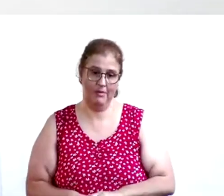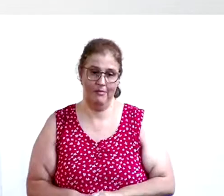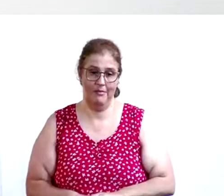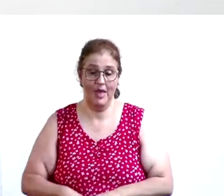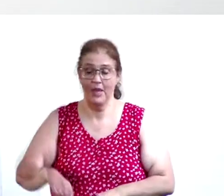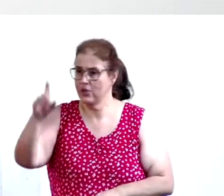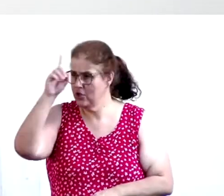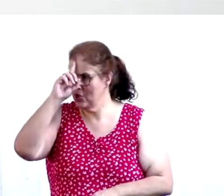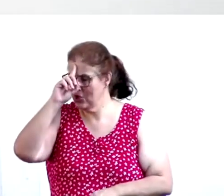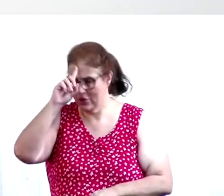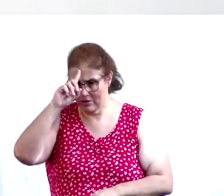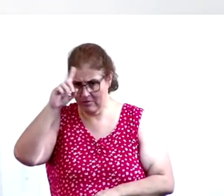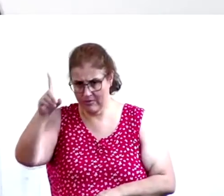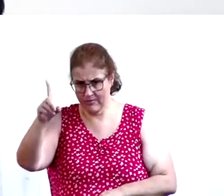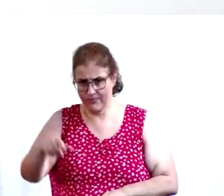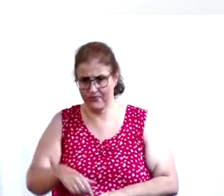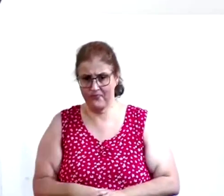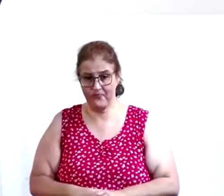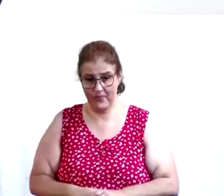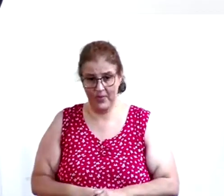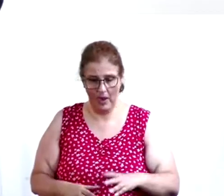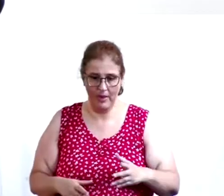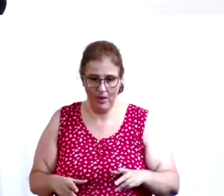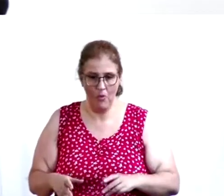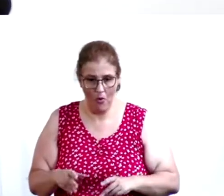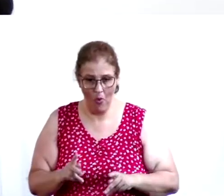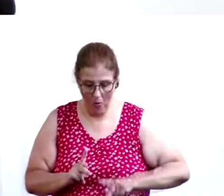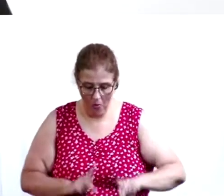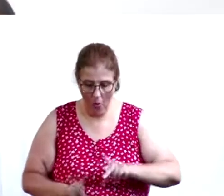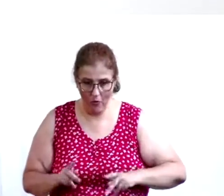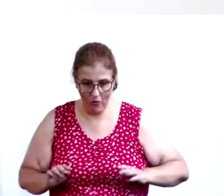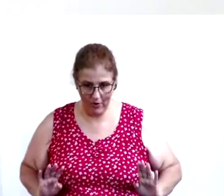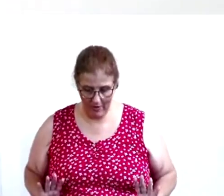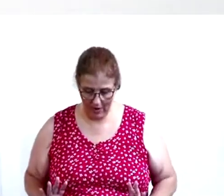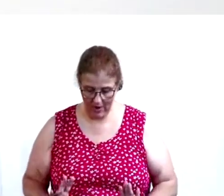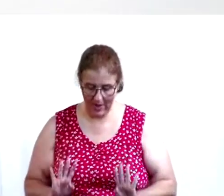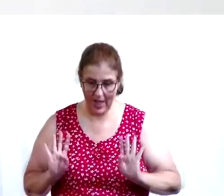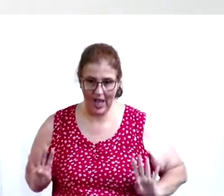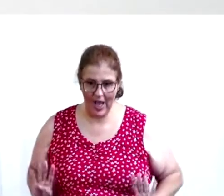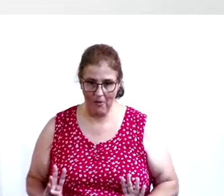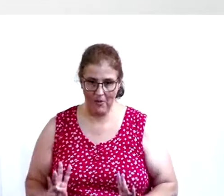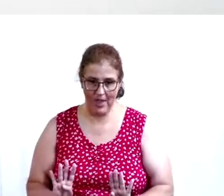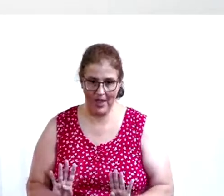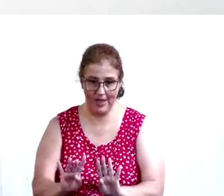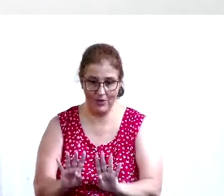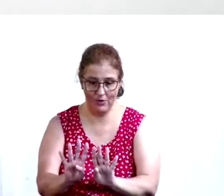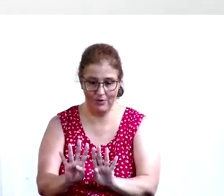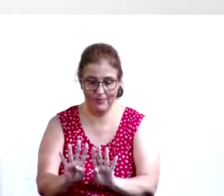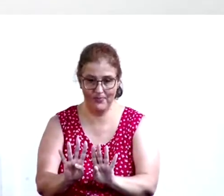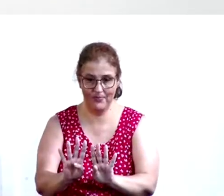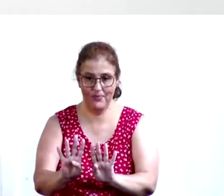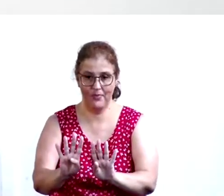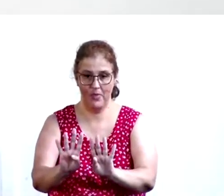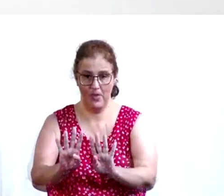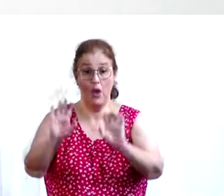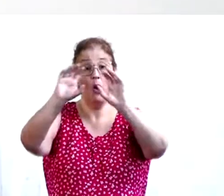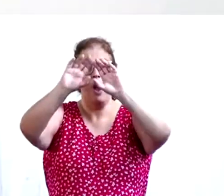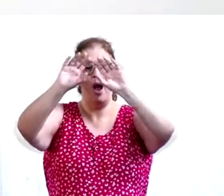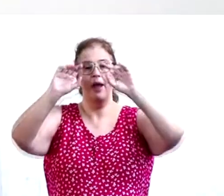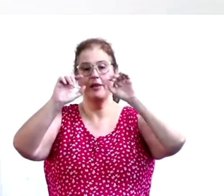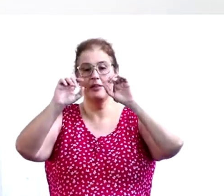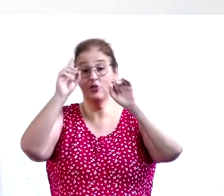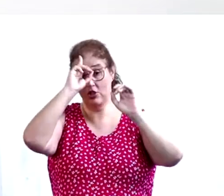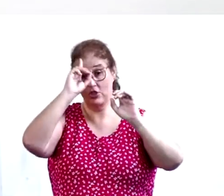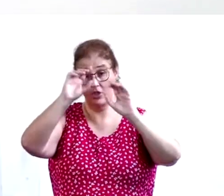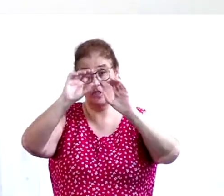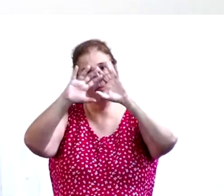dia, uma nuvem dirigindo, de noite uma chama enorme conduzindo o